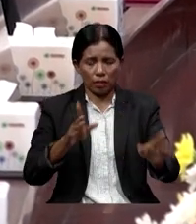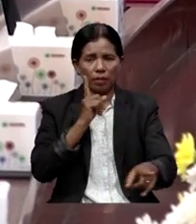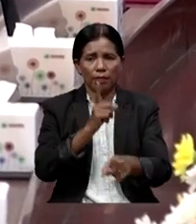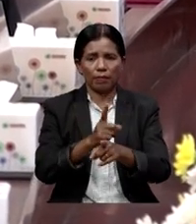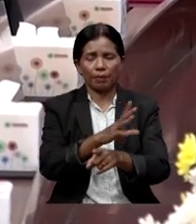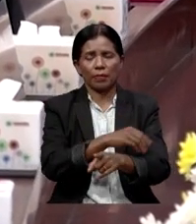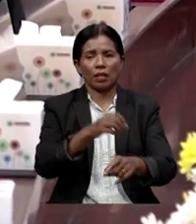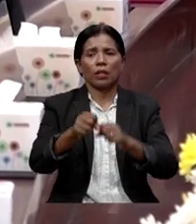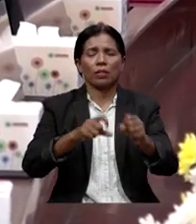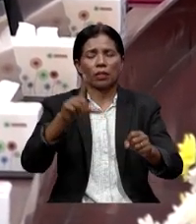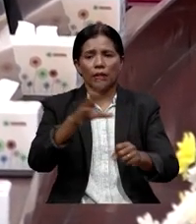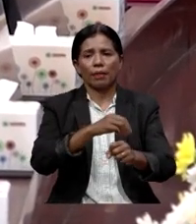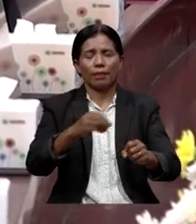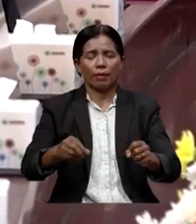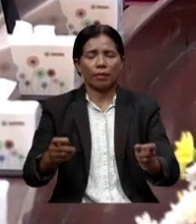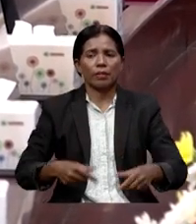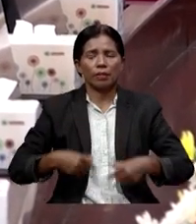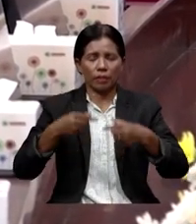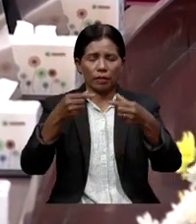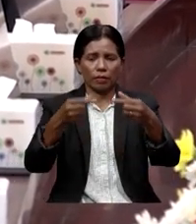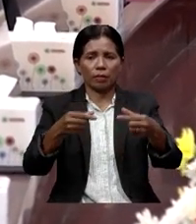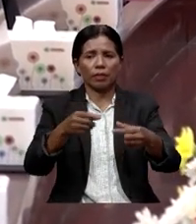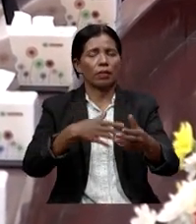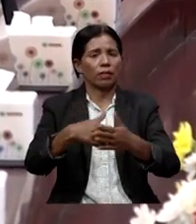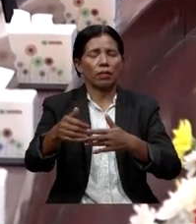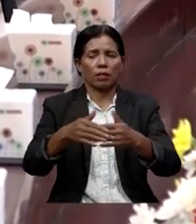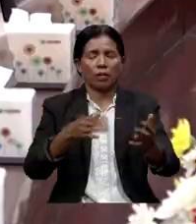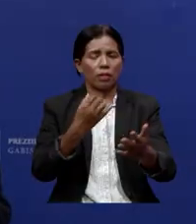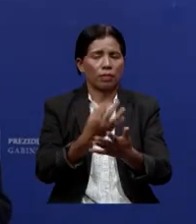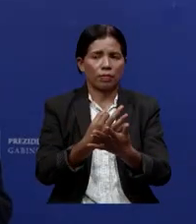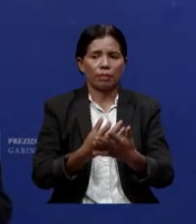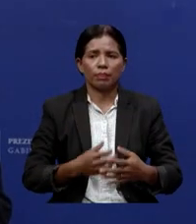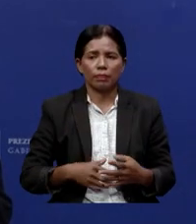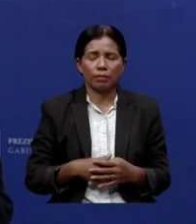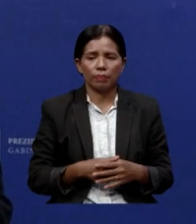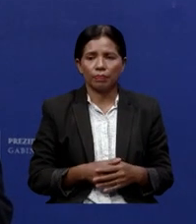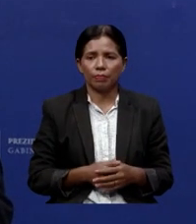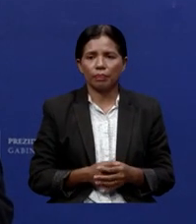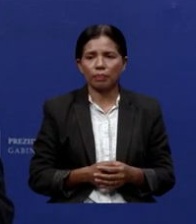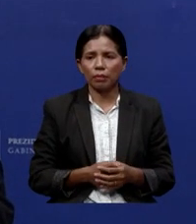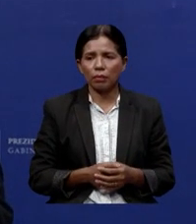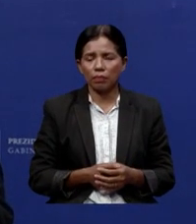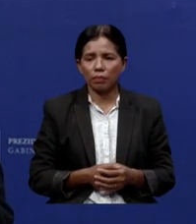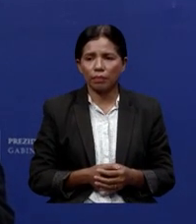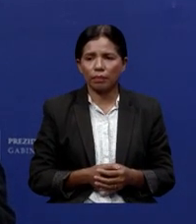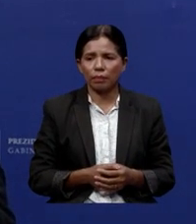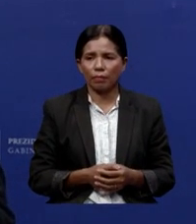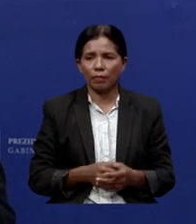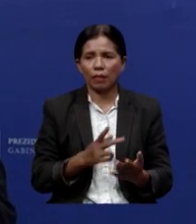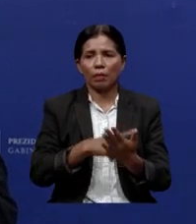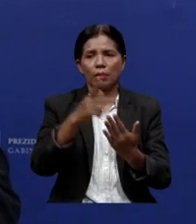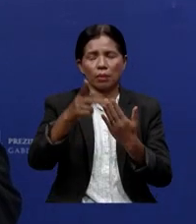regime social habitação Ne se entrega sem qualquer custo. Apresentamos programa de